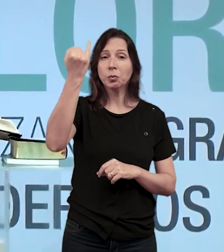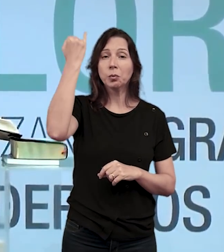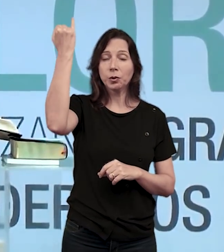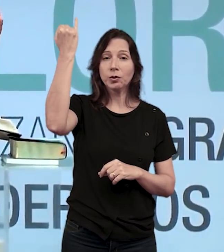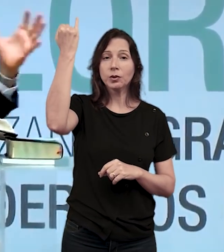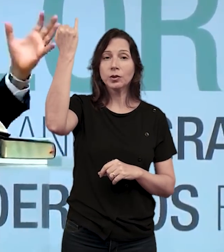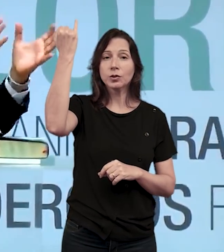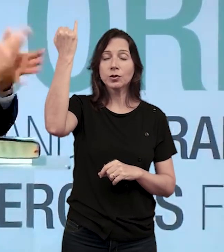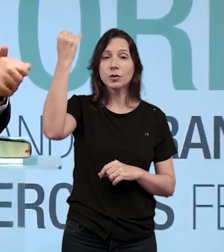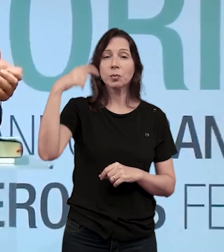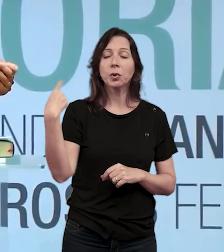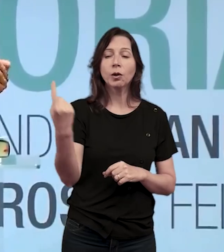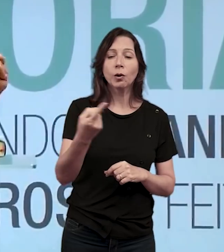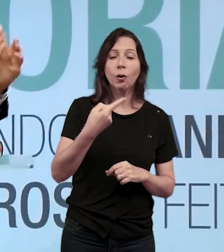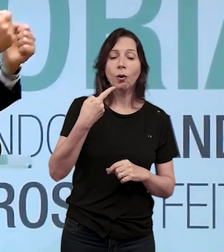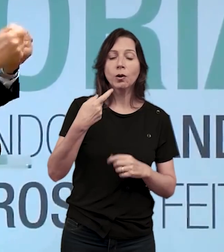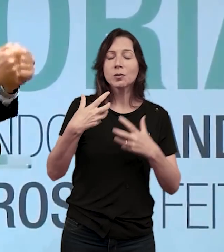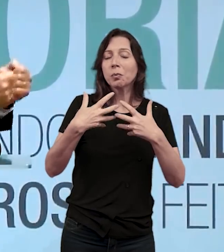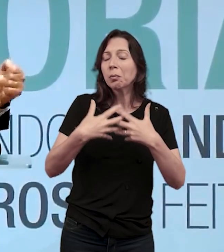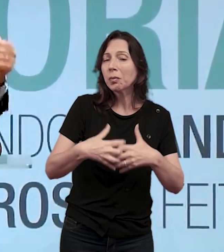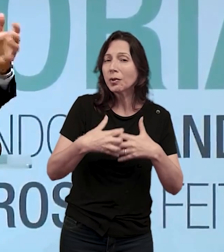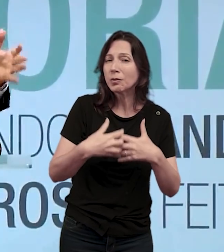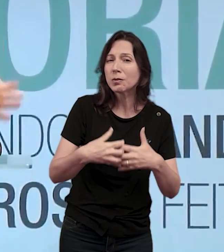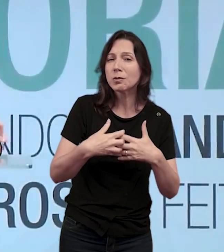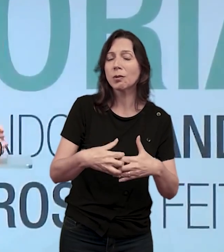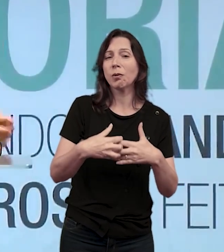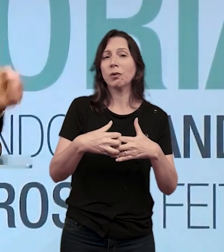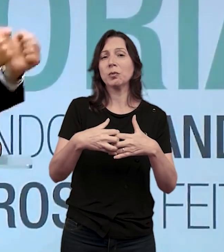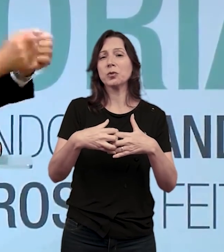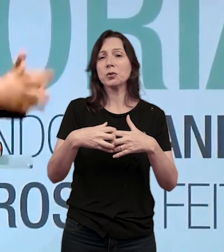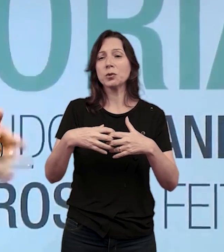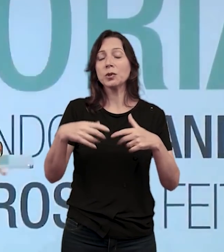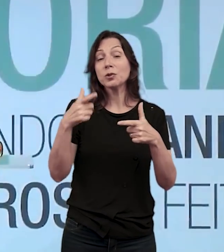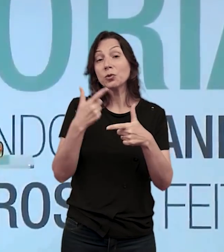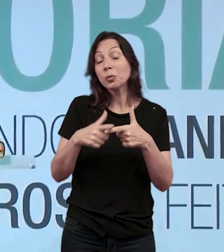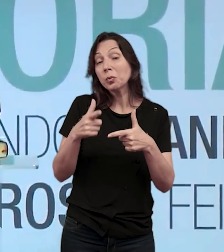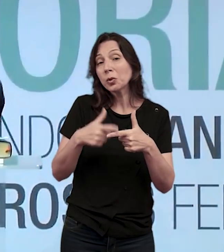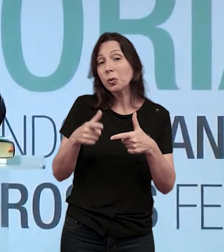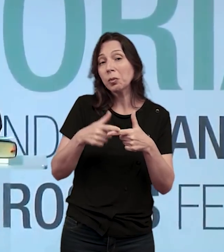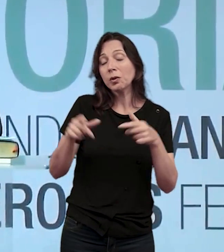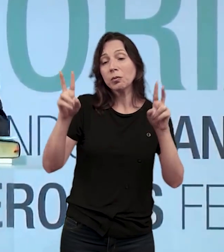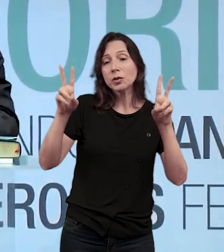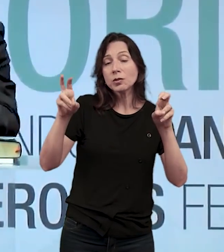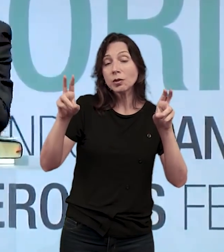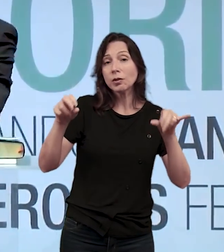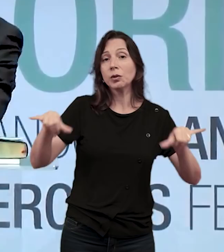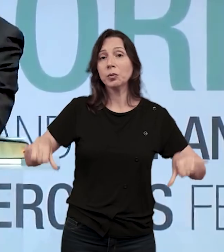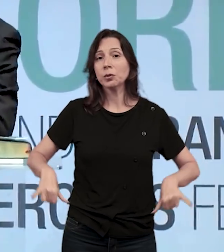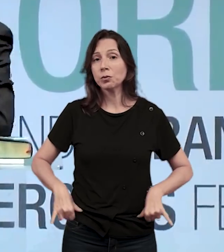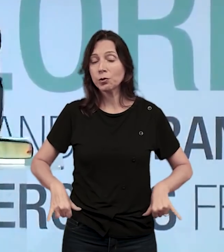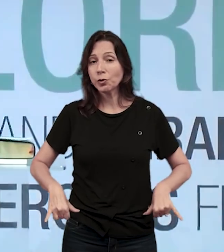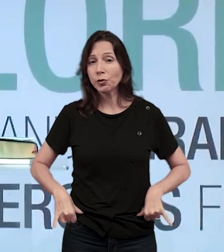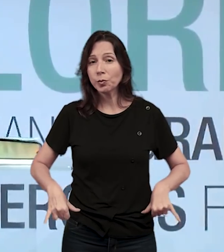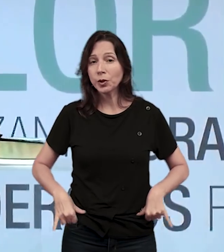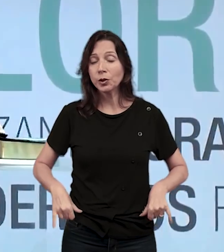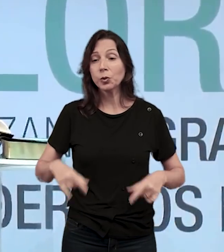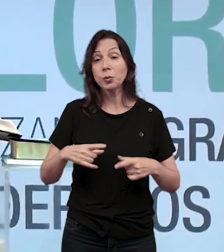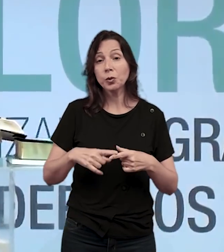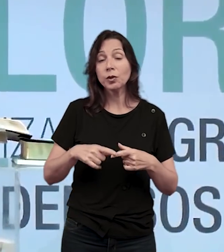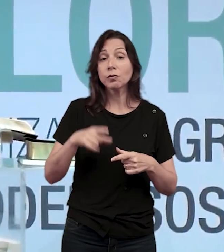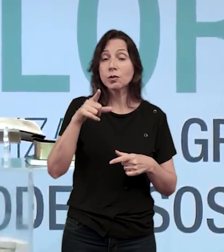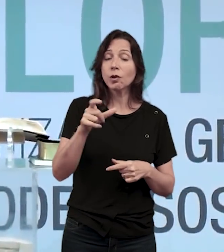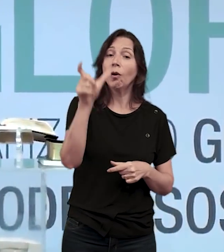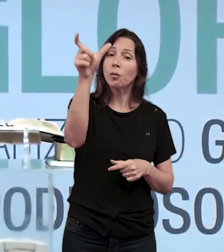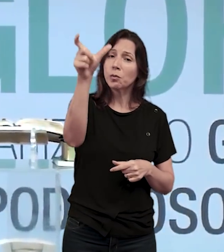lidar com essa questão do sofrimento. Você é um homem de Deus, você é uma mulher de Deus, você é um jovem crente, você é um empresário crente, você é um trabalhador crente, um empregado